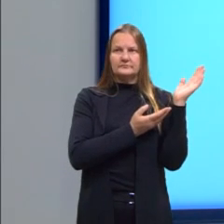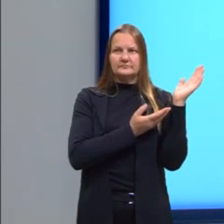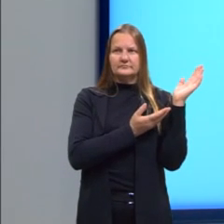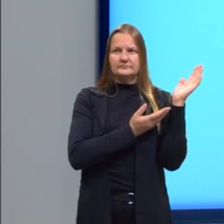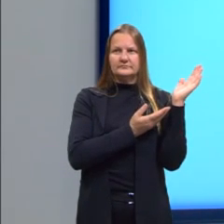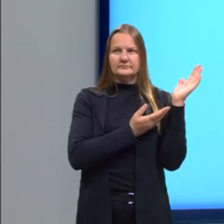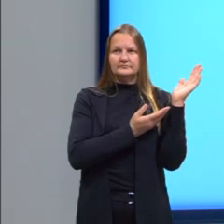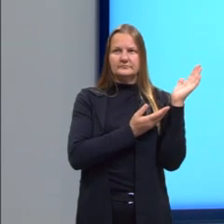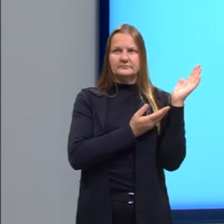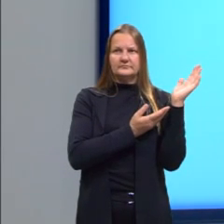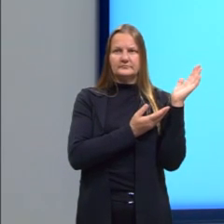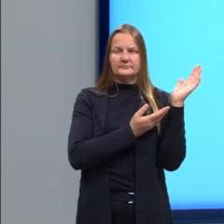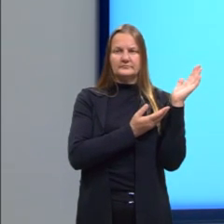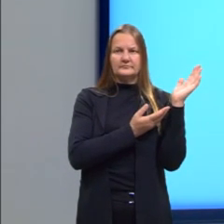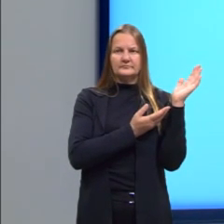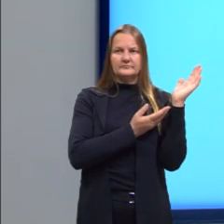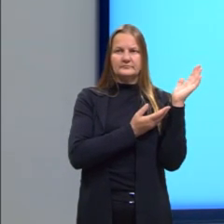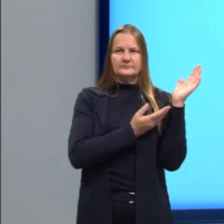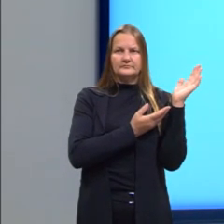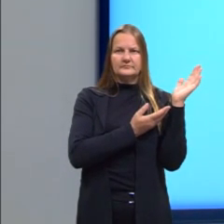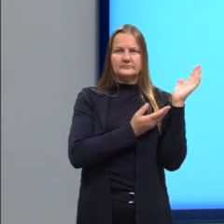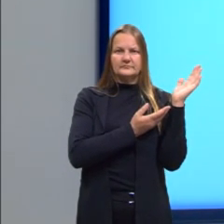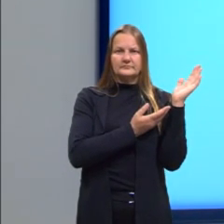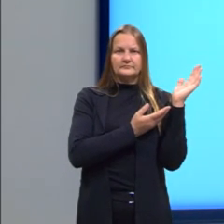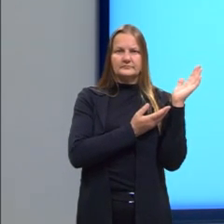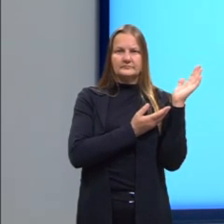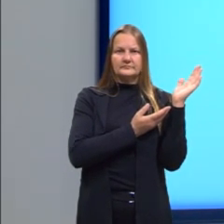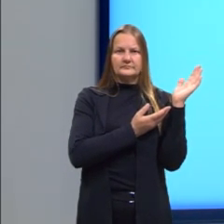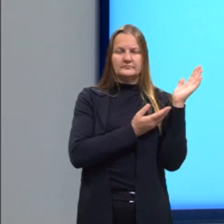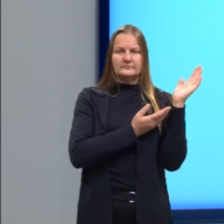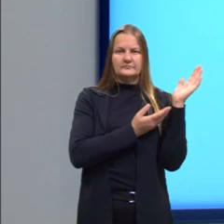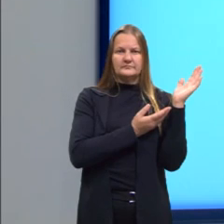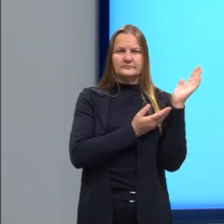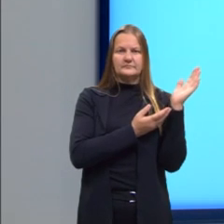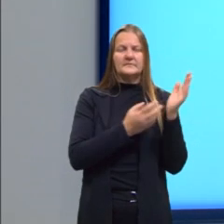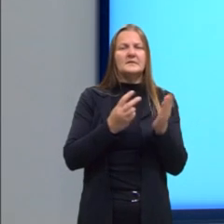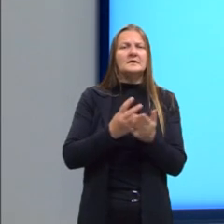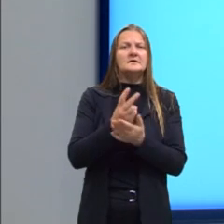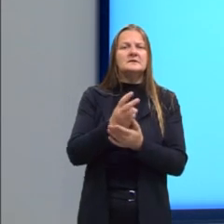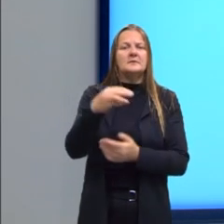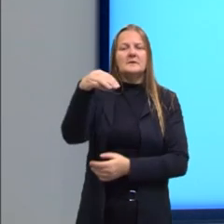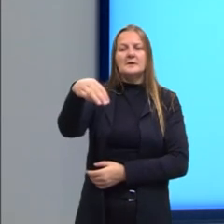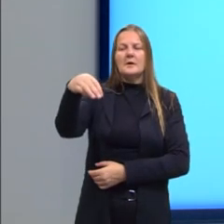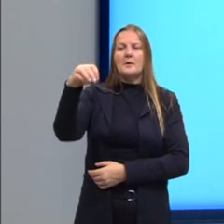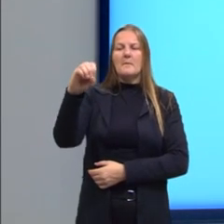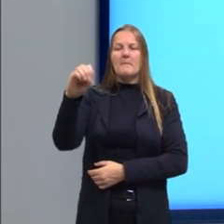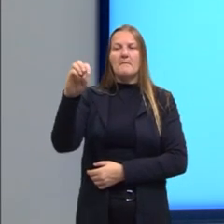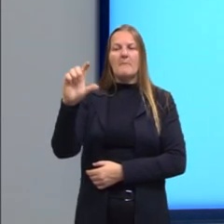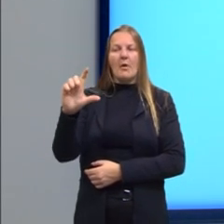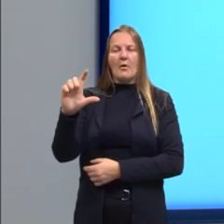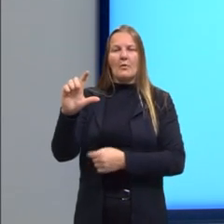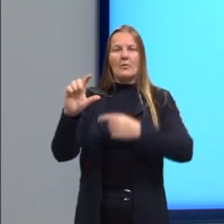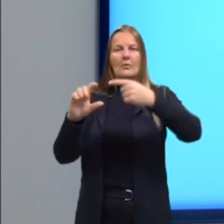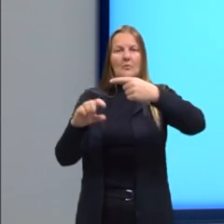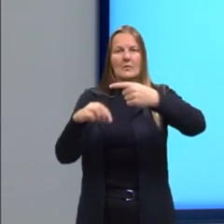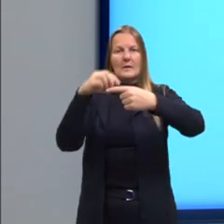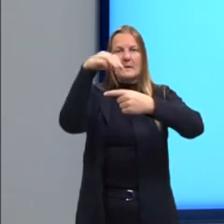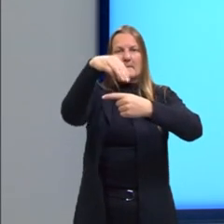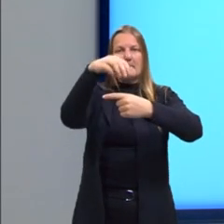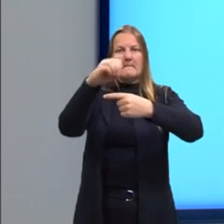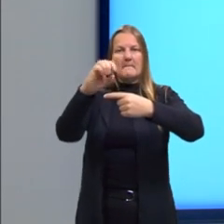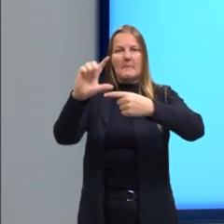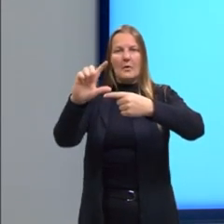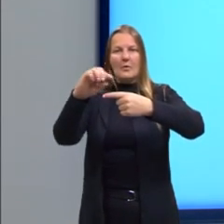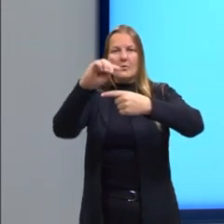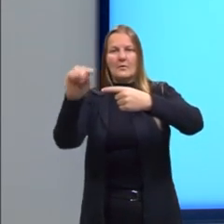ela vai ser sempre eu tenho que trabalhar com as concentrações em mol por litro porque é interessante molaridade